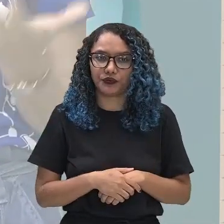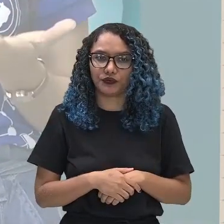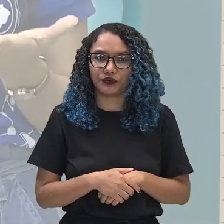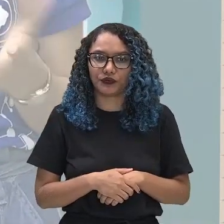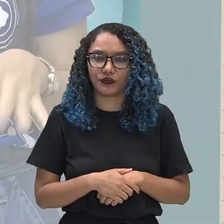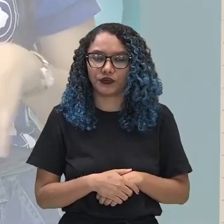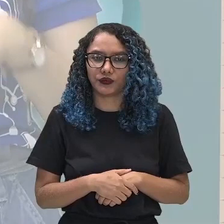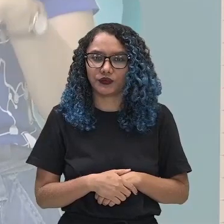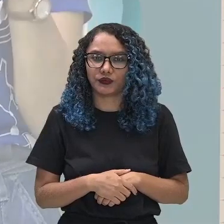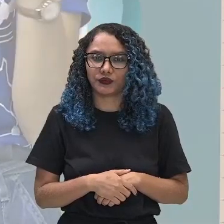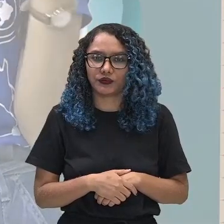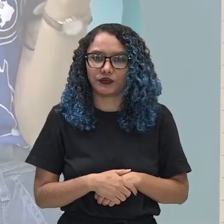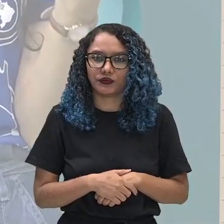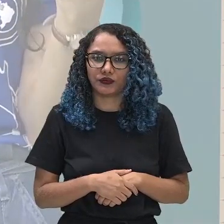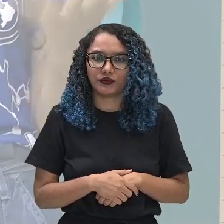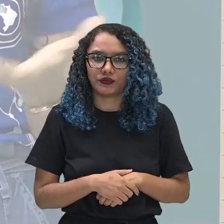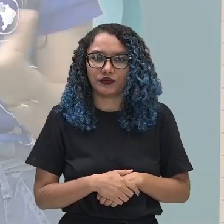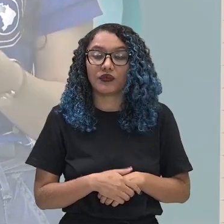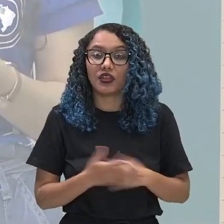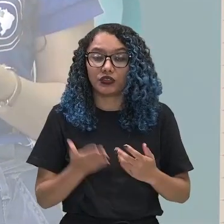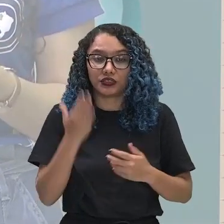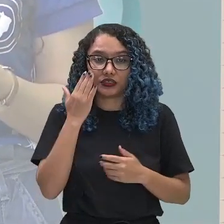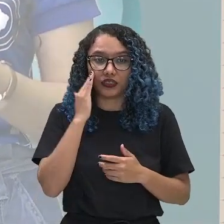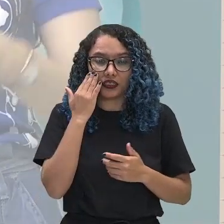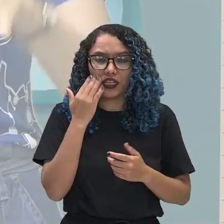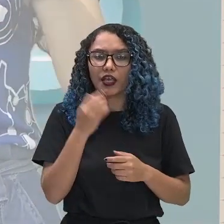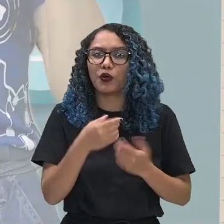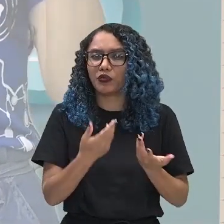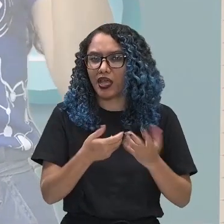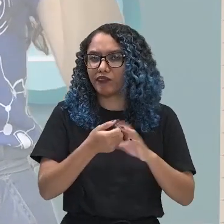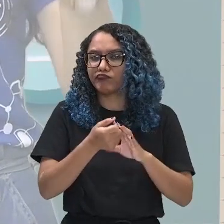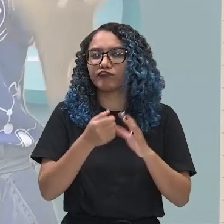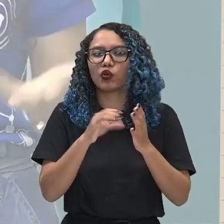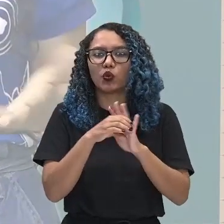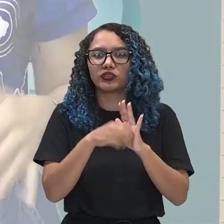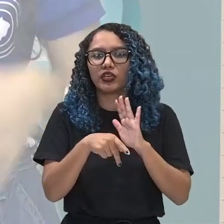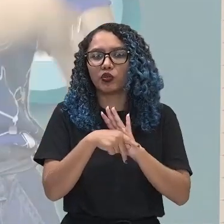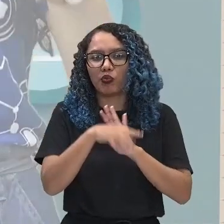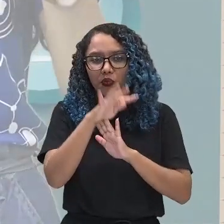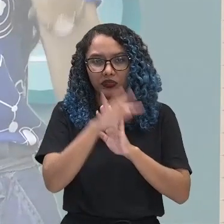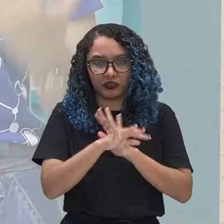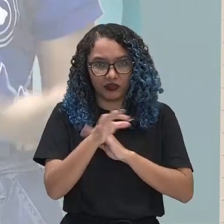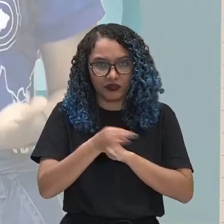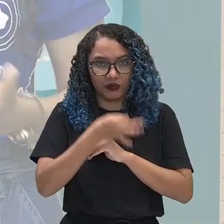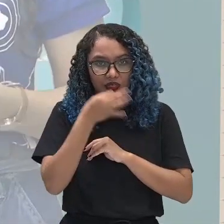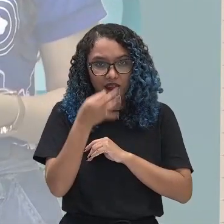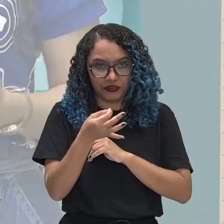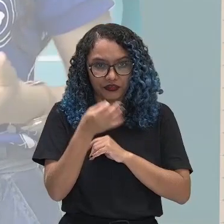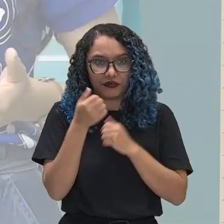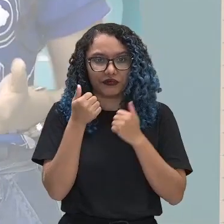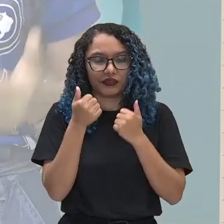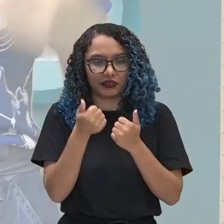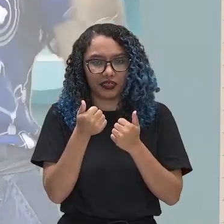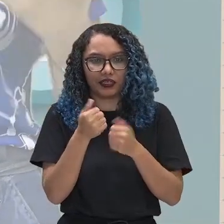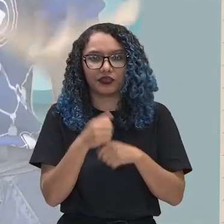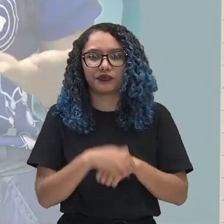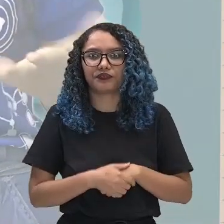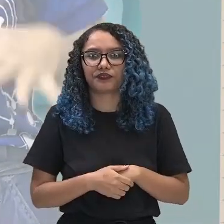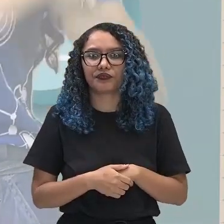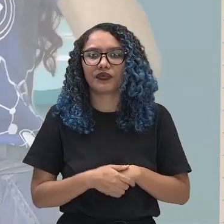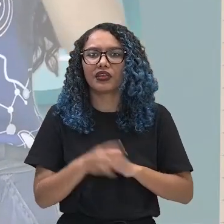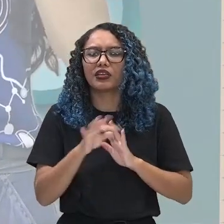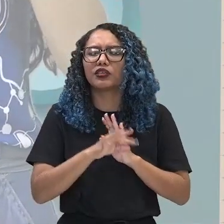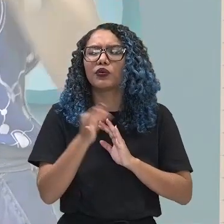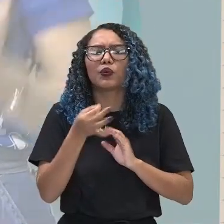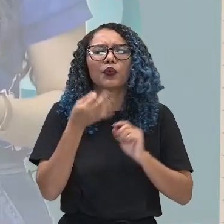Então, nós entendemos o que são os textos argumentativos, nós vimos aí o conceito, né? Texto argumentativo é aquele que faz o